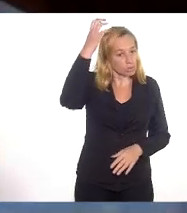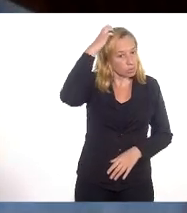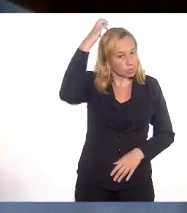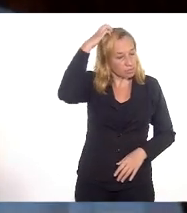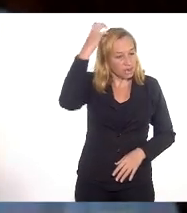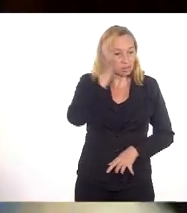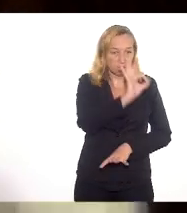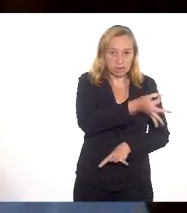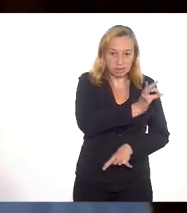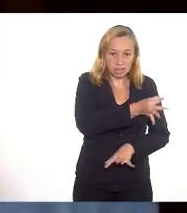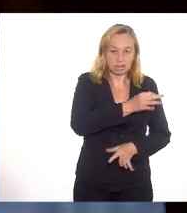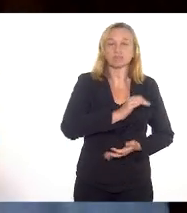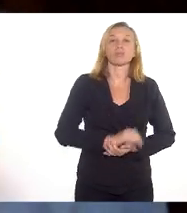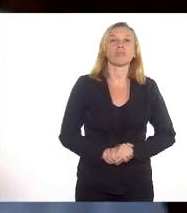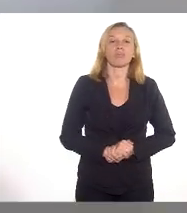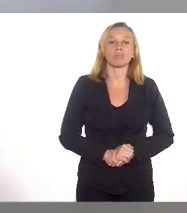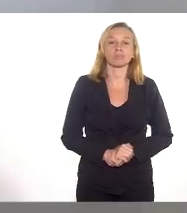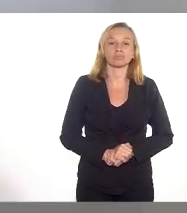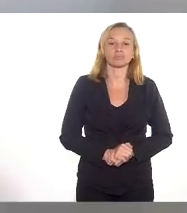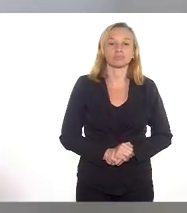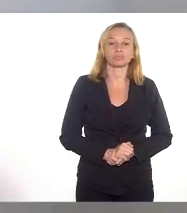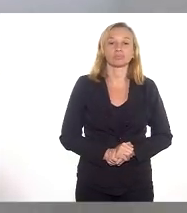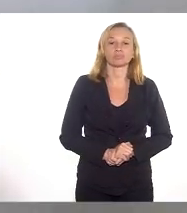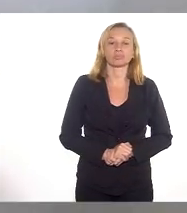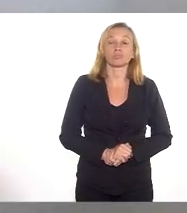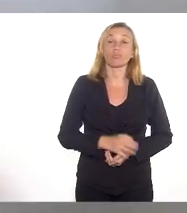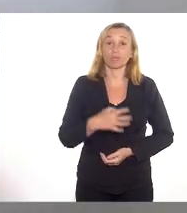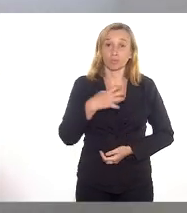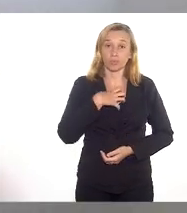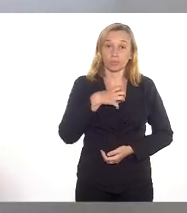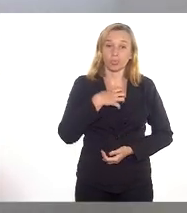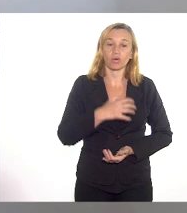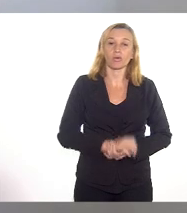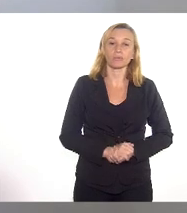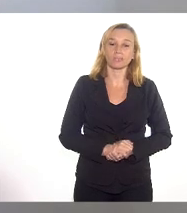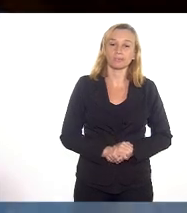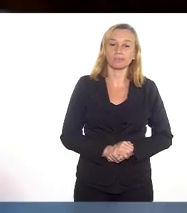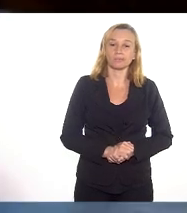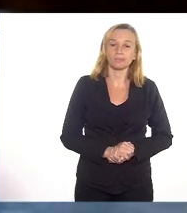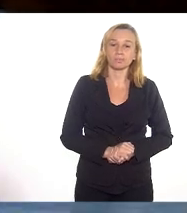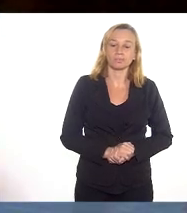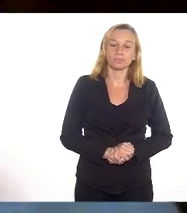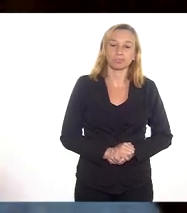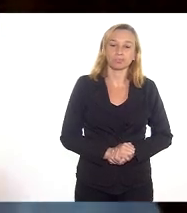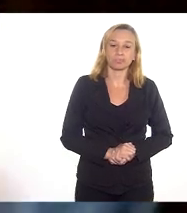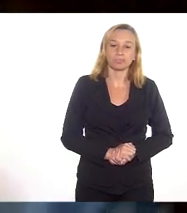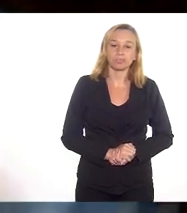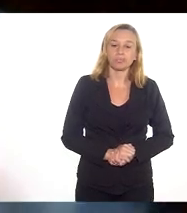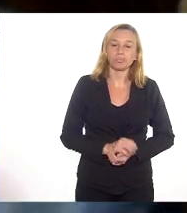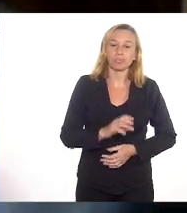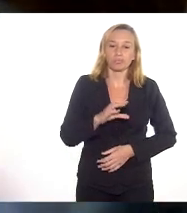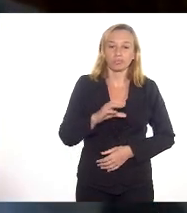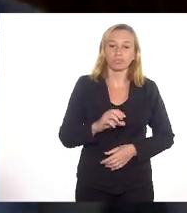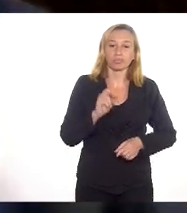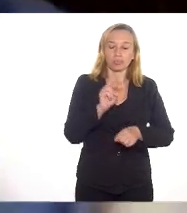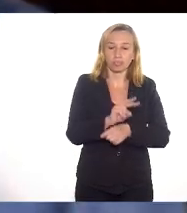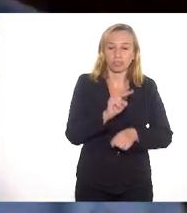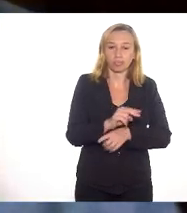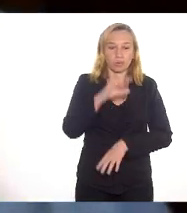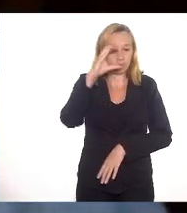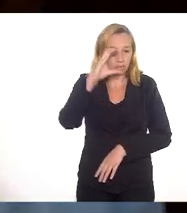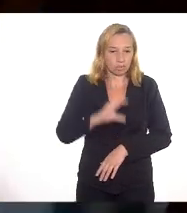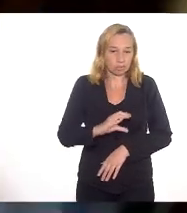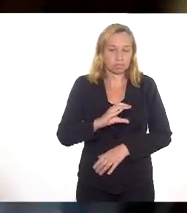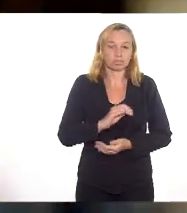maneira correta, da maneira certa. E, portanto, é nesse sentido que na defesa da população do Estado do Rio de Janeiro, do